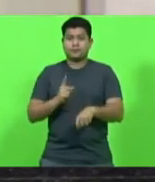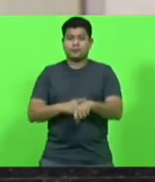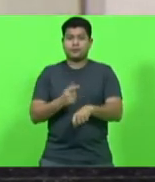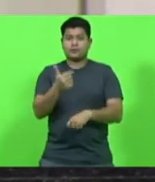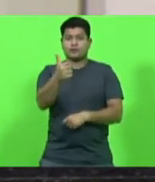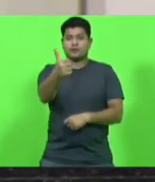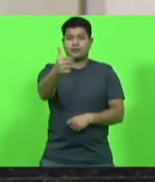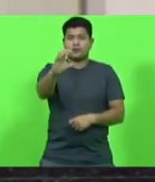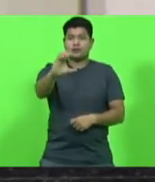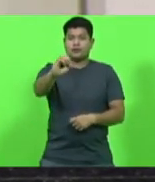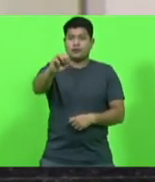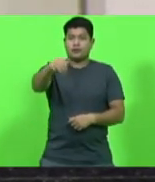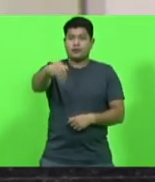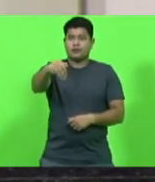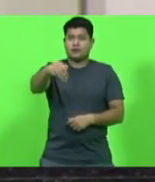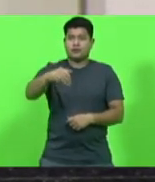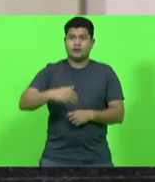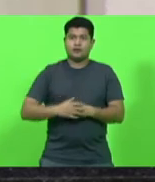minutos, deputado.